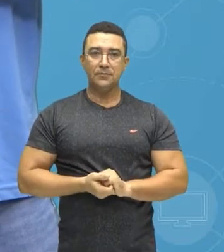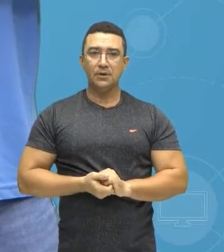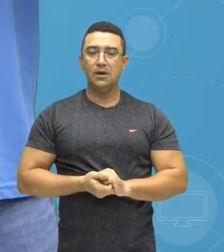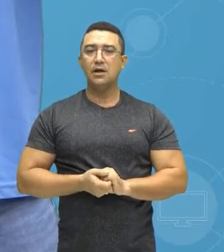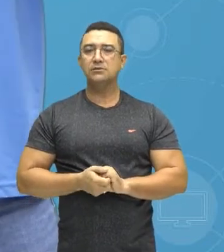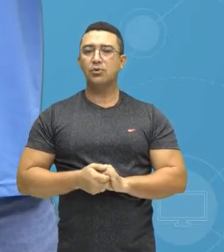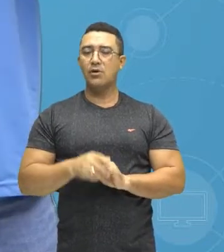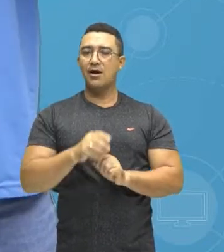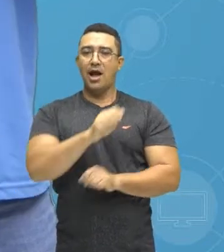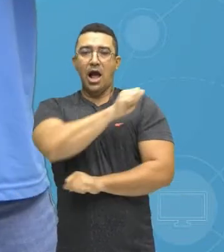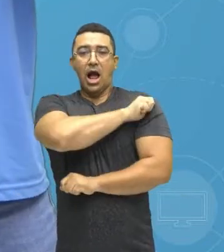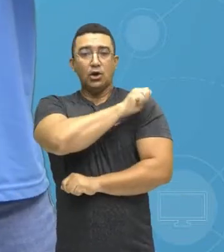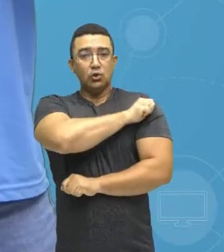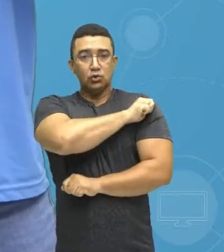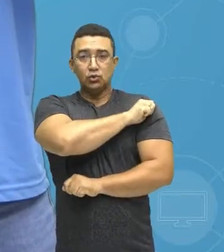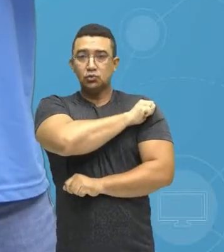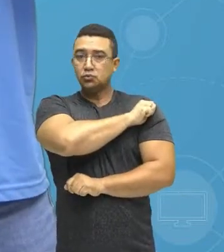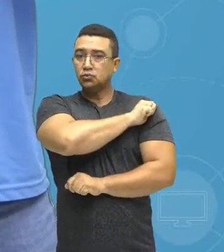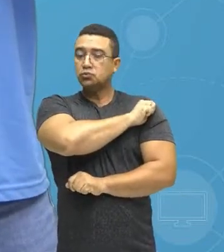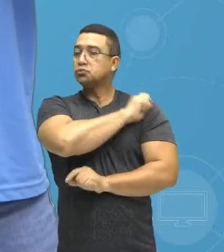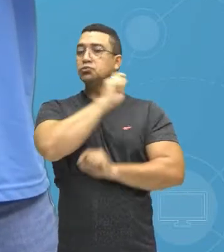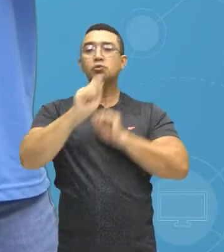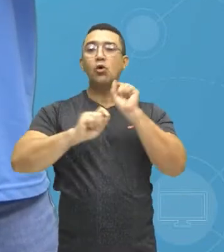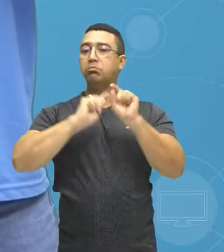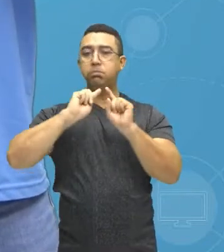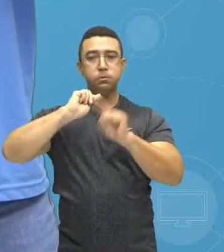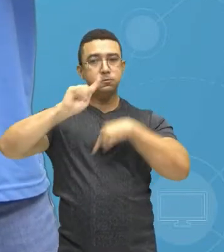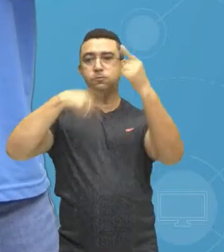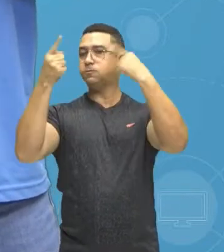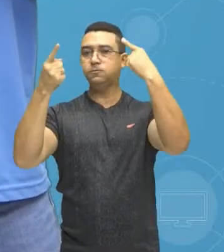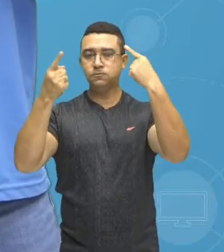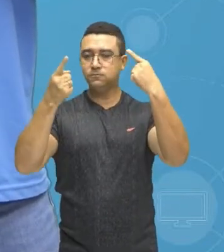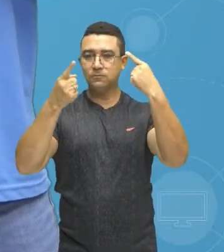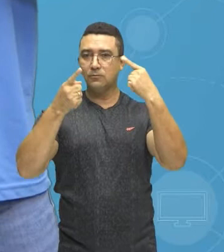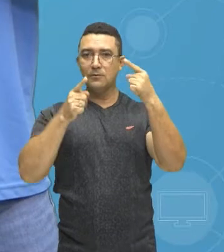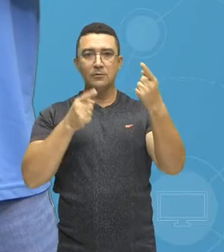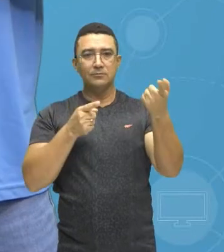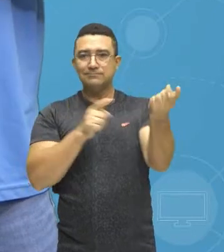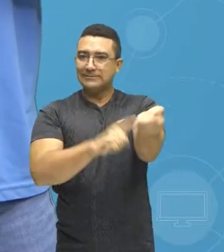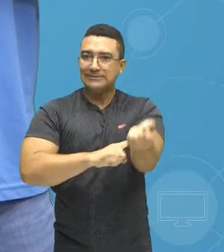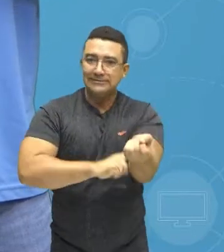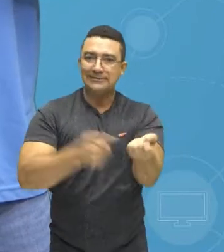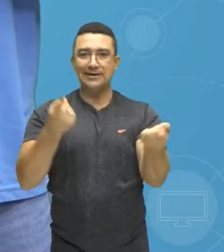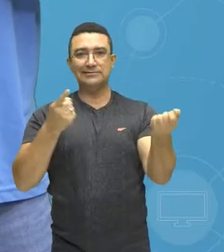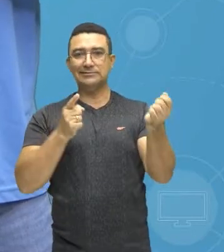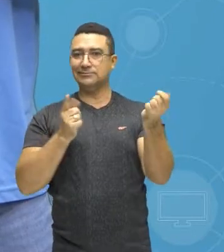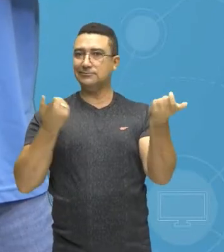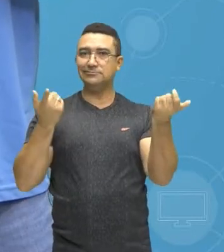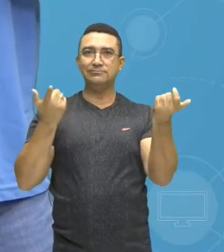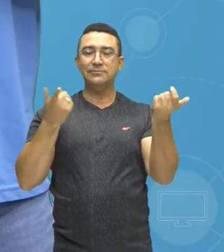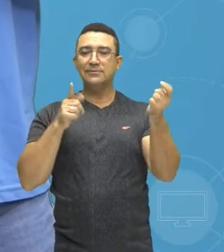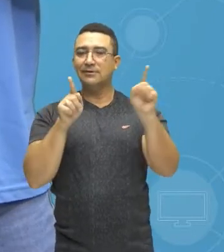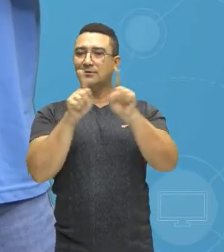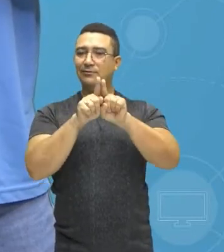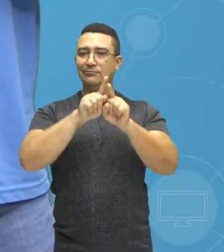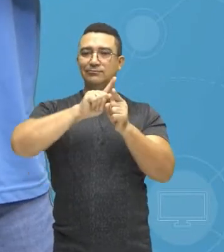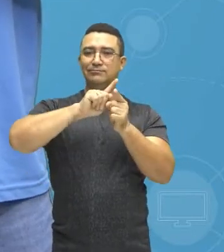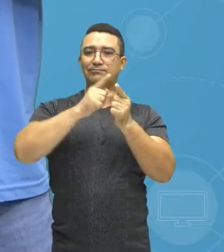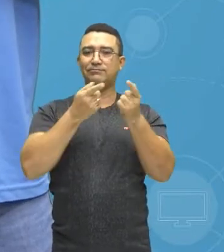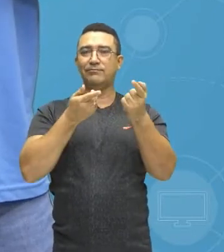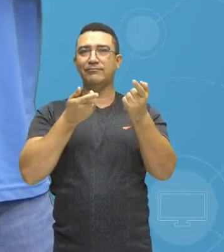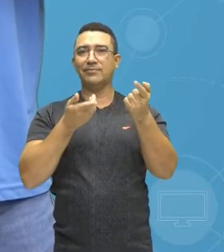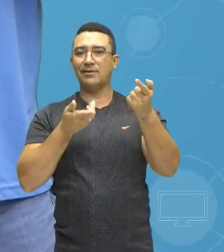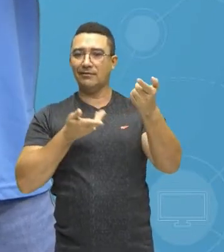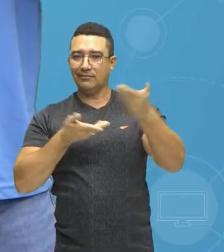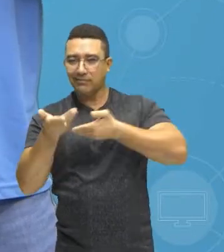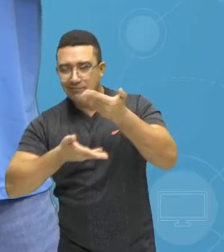aluno tornou-se ativo durante a aula. Então, o verbo ali que tá destacado,